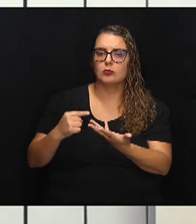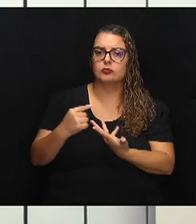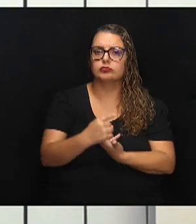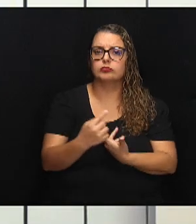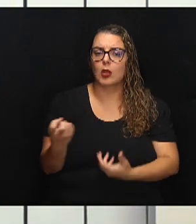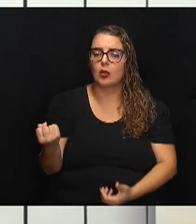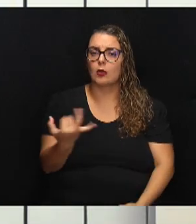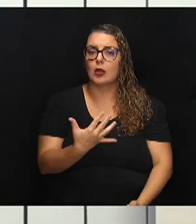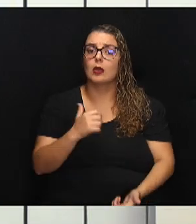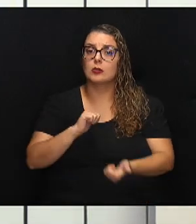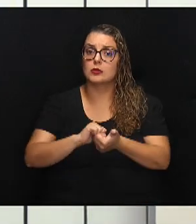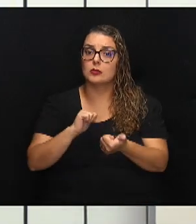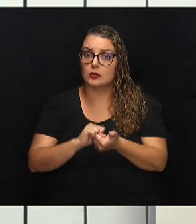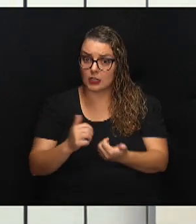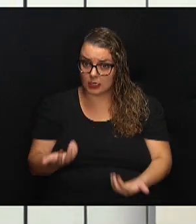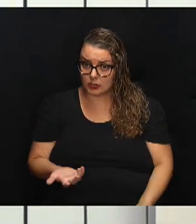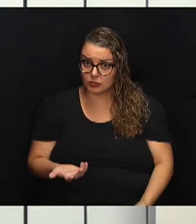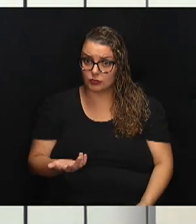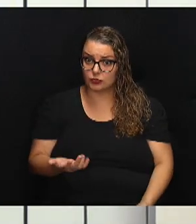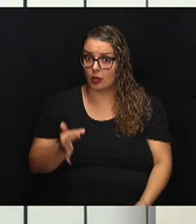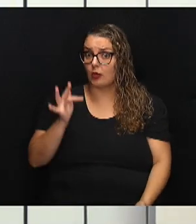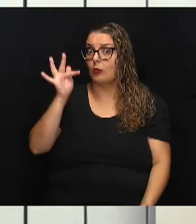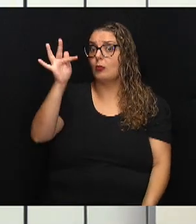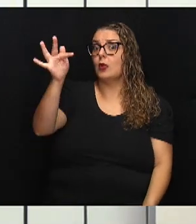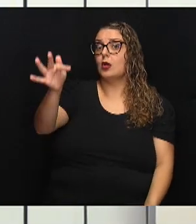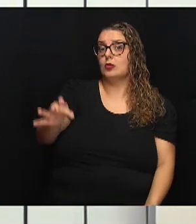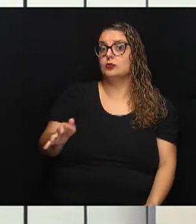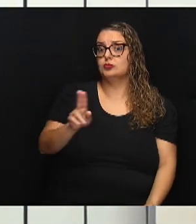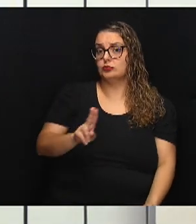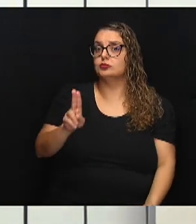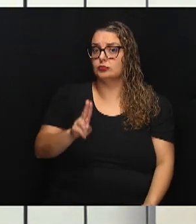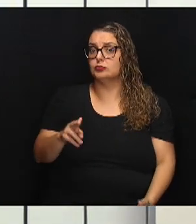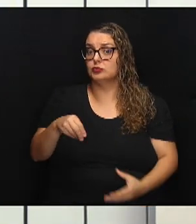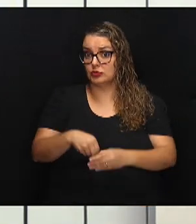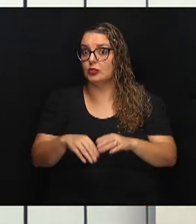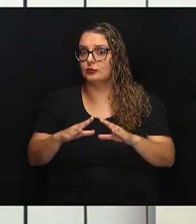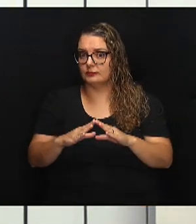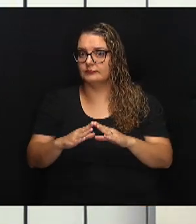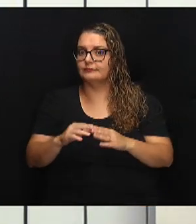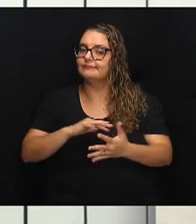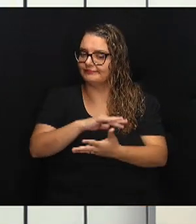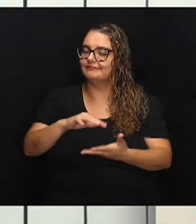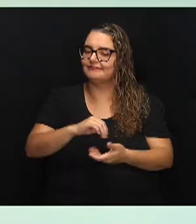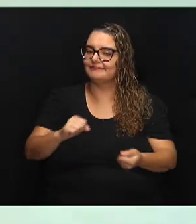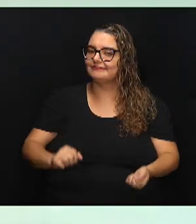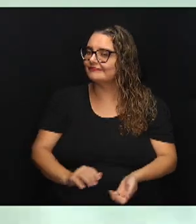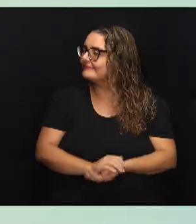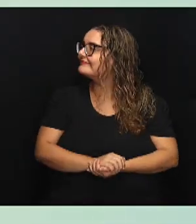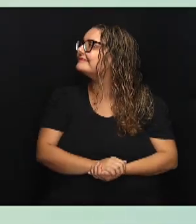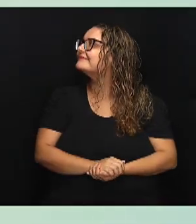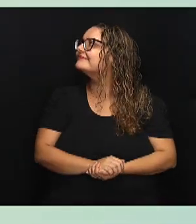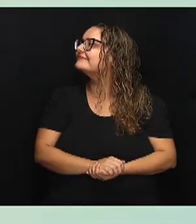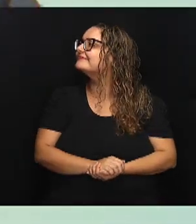quantitativos e qualitativos para um futuro de uso doméstico com sustentabilidade.